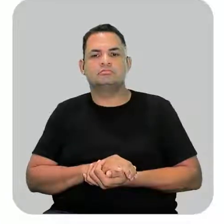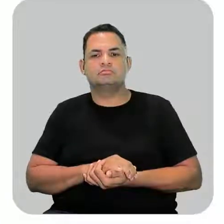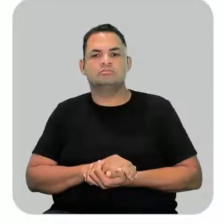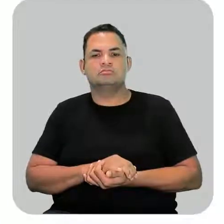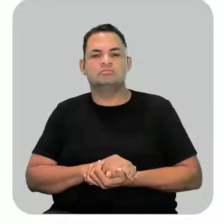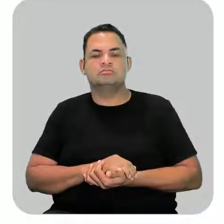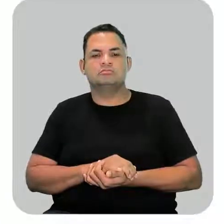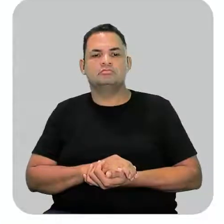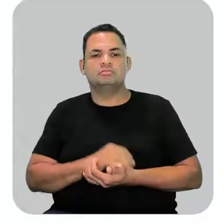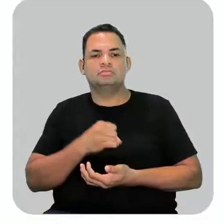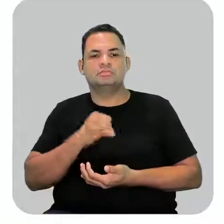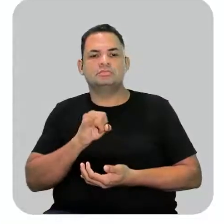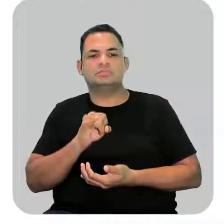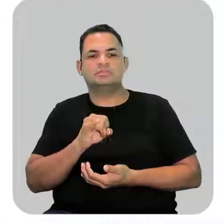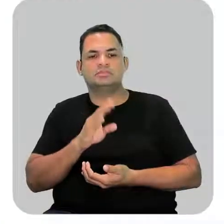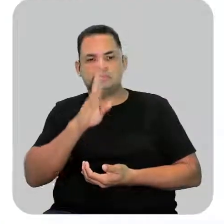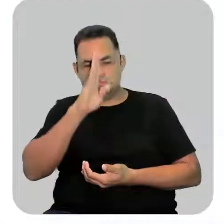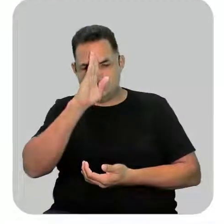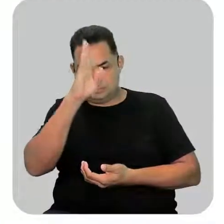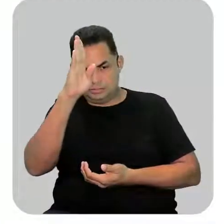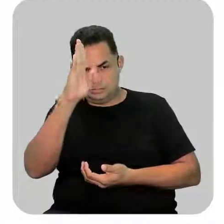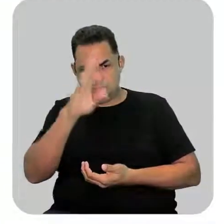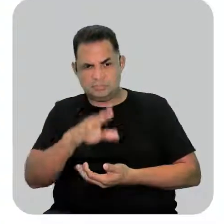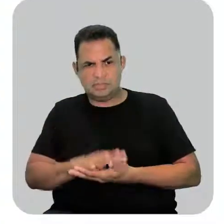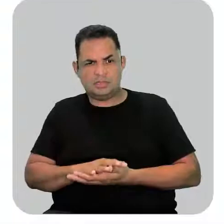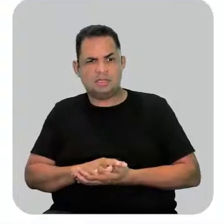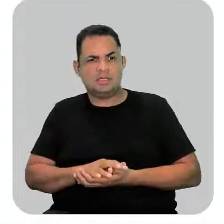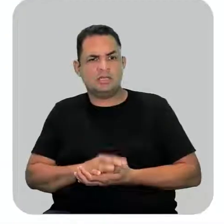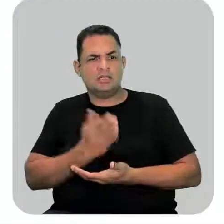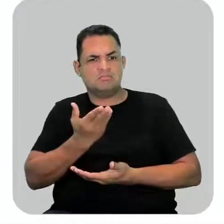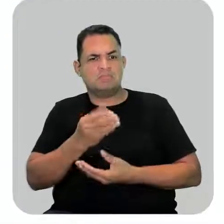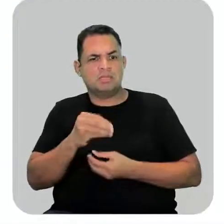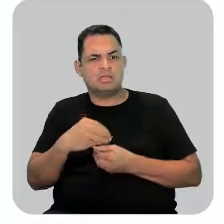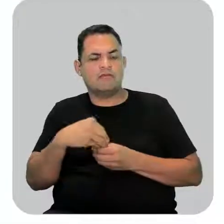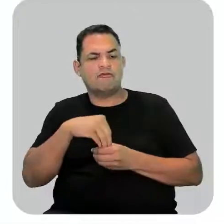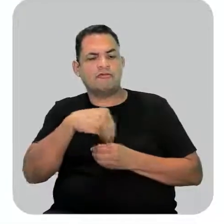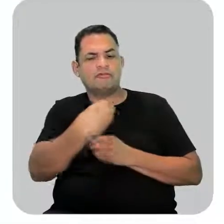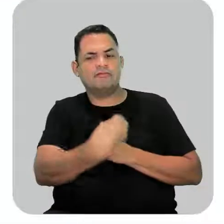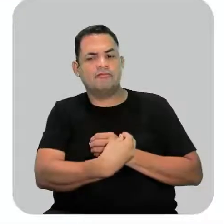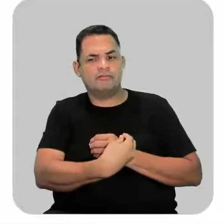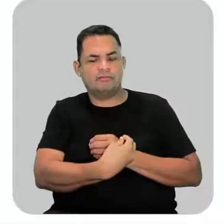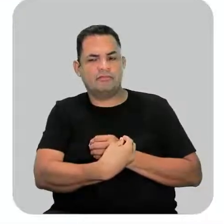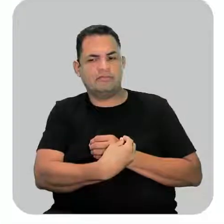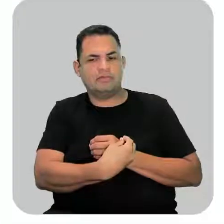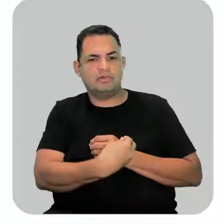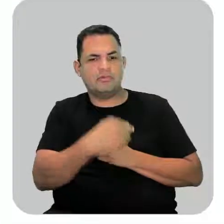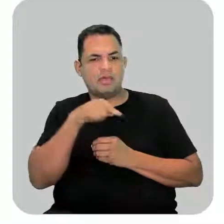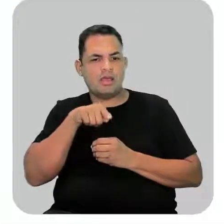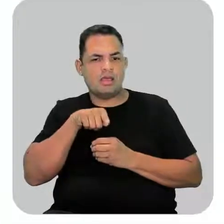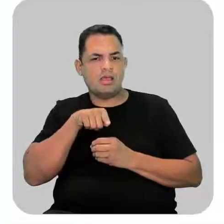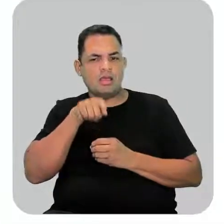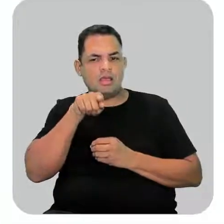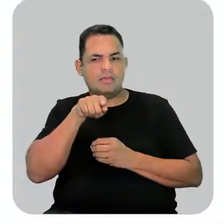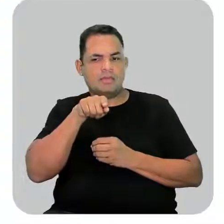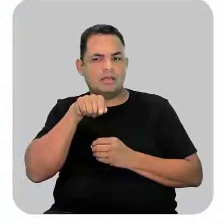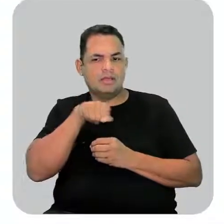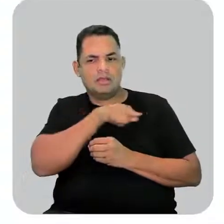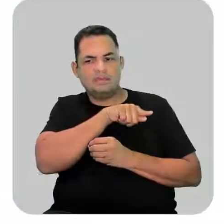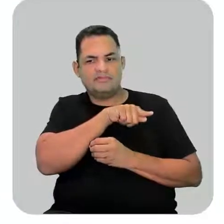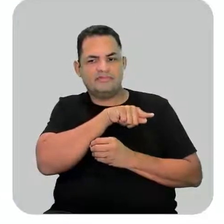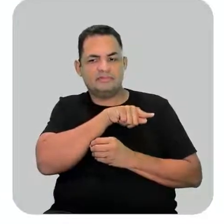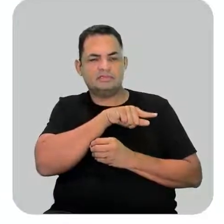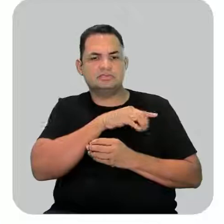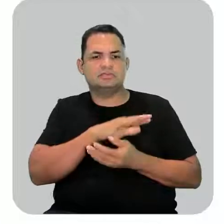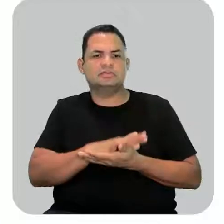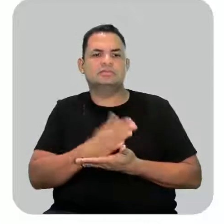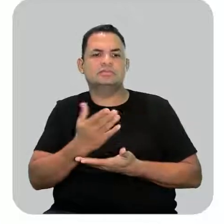minha cadeia principal, esse nosso colega aqui ficou de fora da cadeia principal, ele vai ser uma ramificação. E aí você